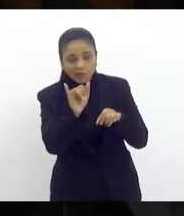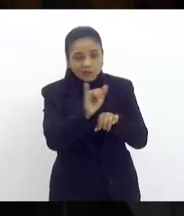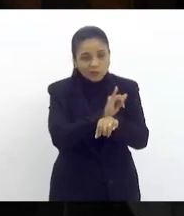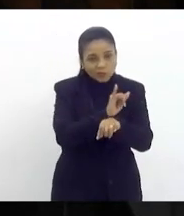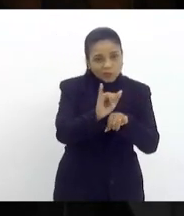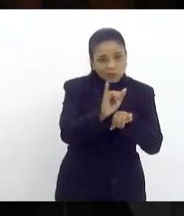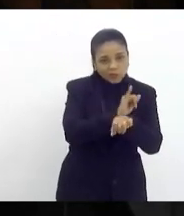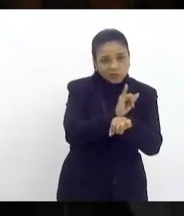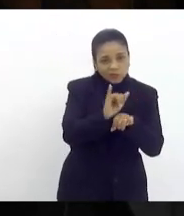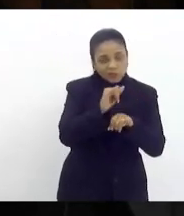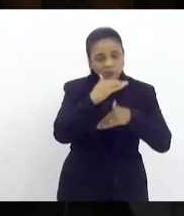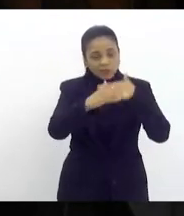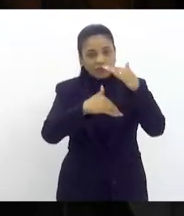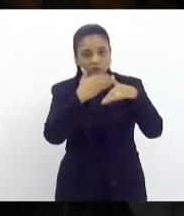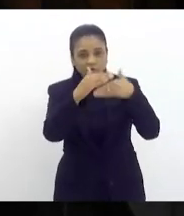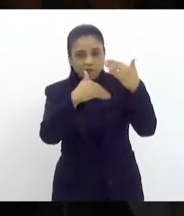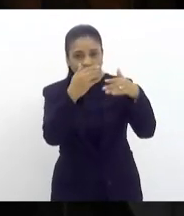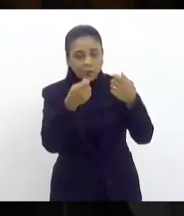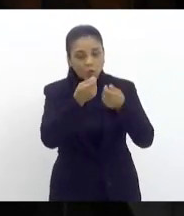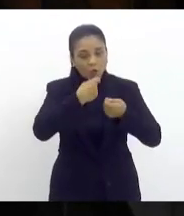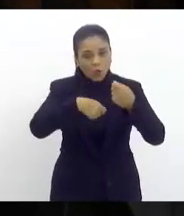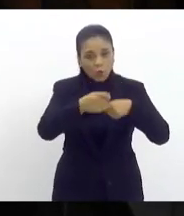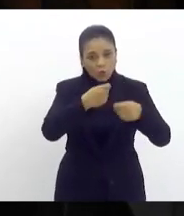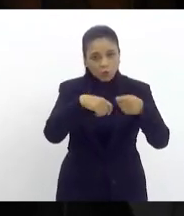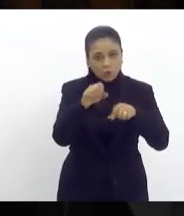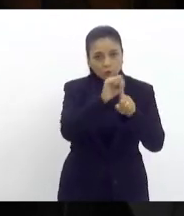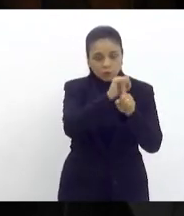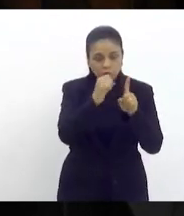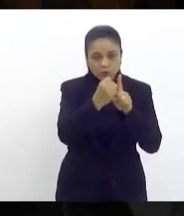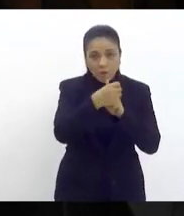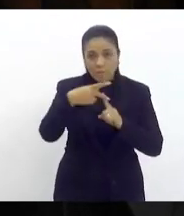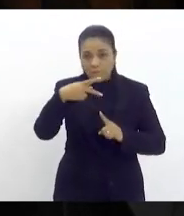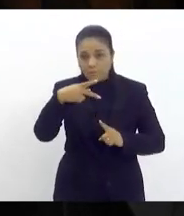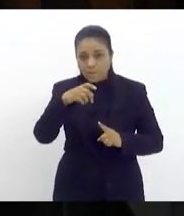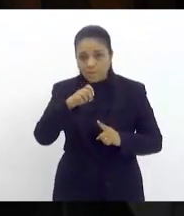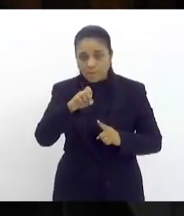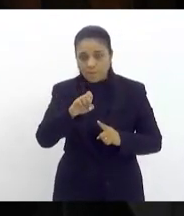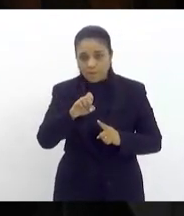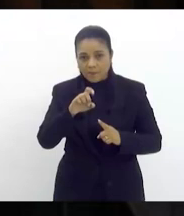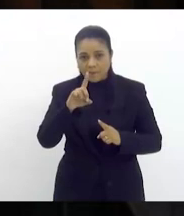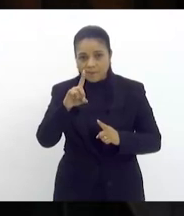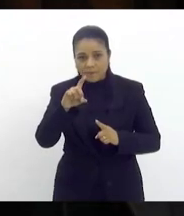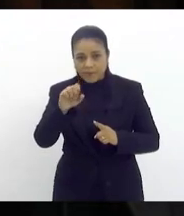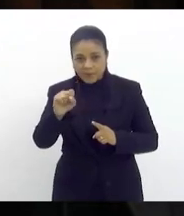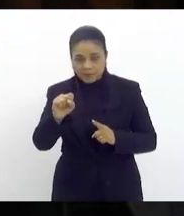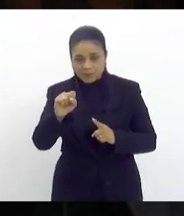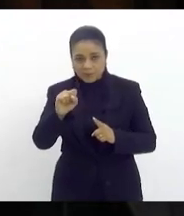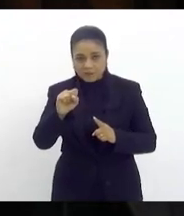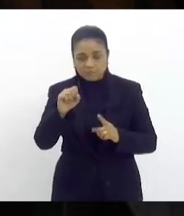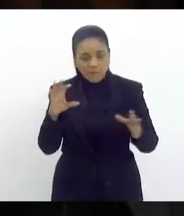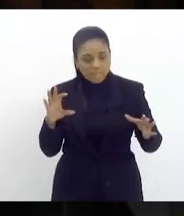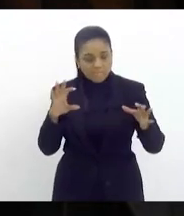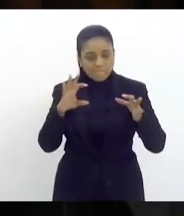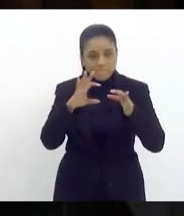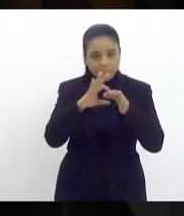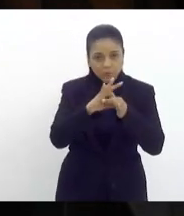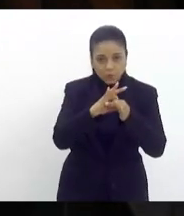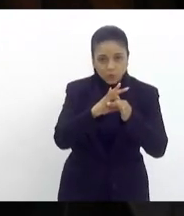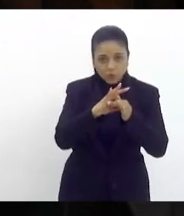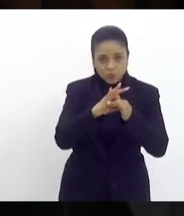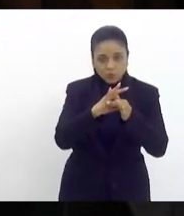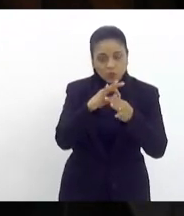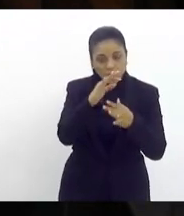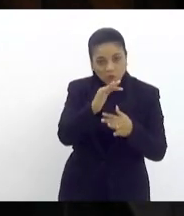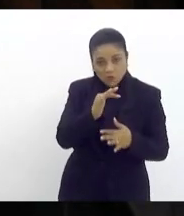Desenvolvimento Econômico e Social, o PEDES, que futuramente estará arrimando